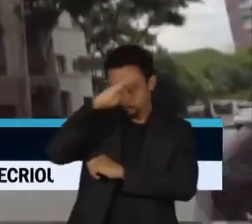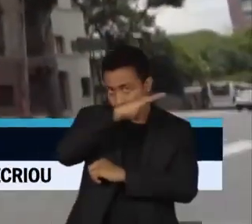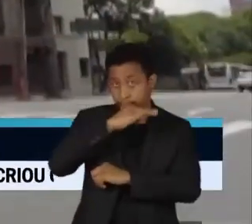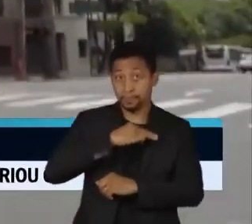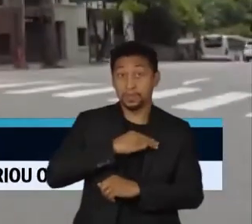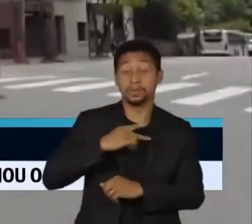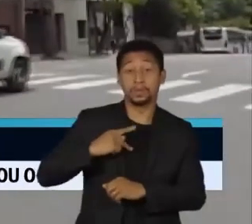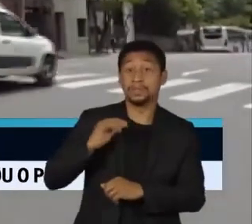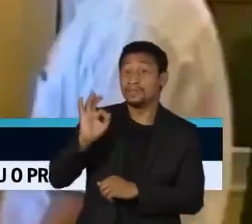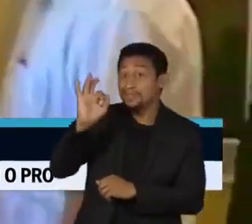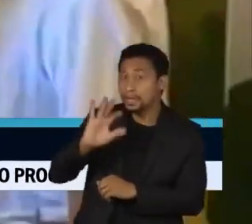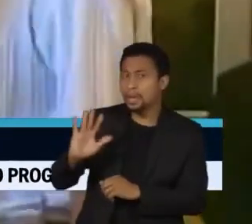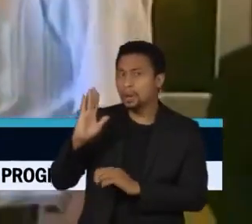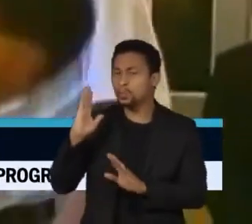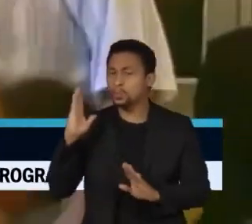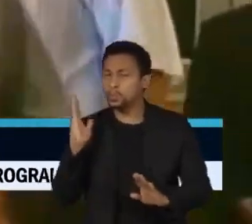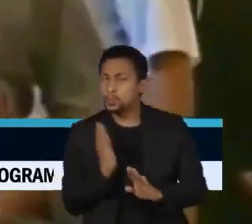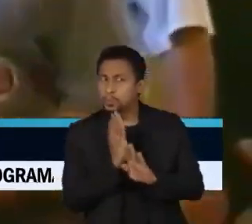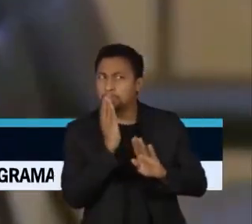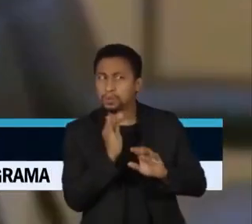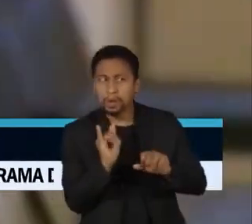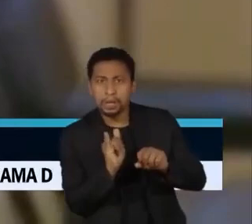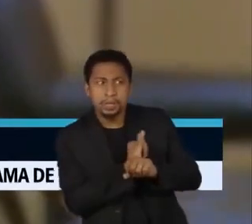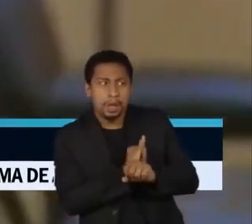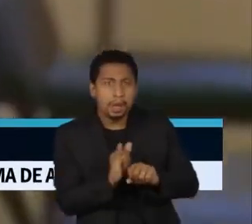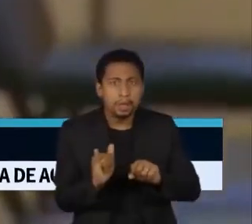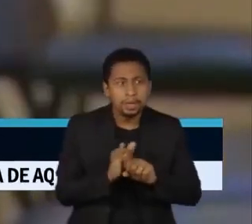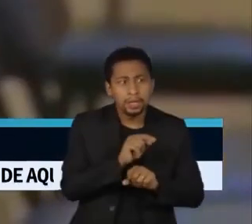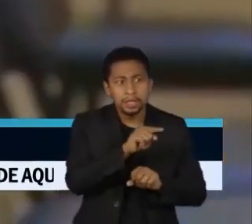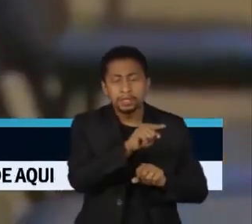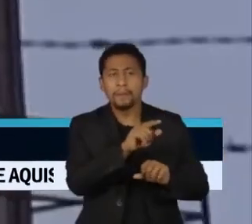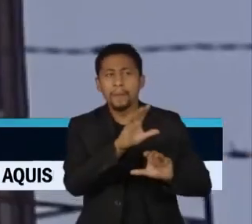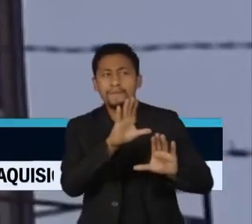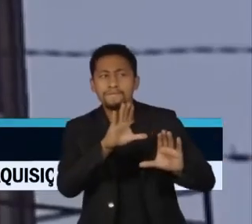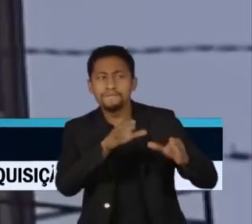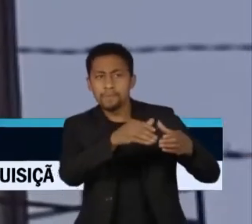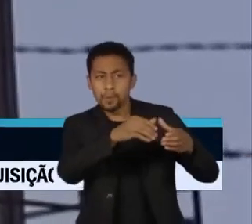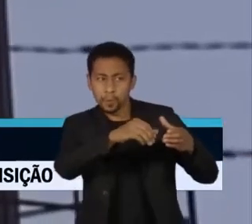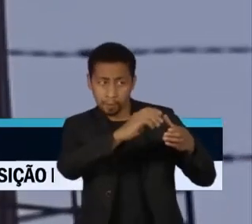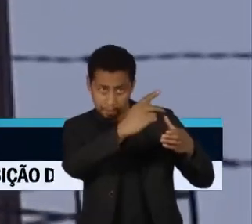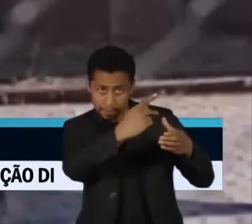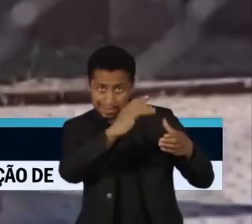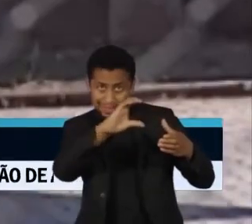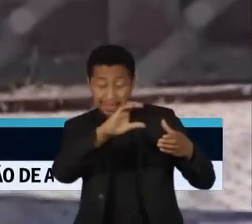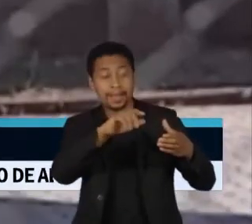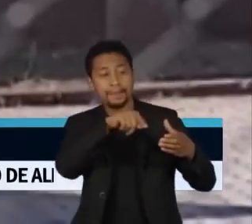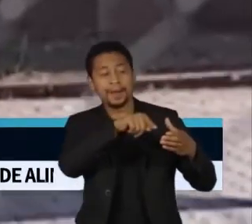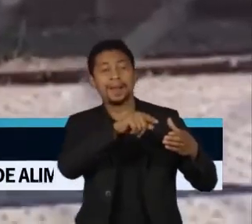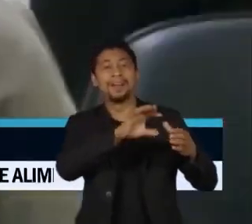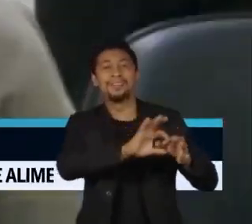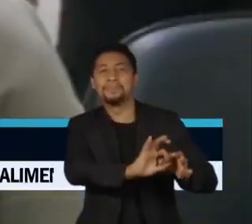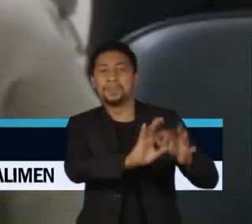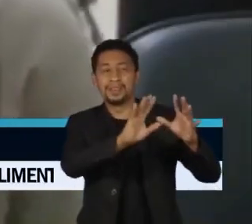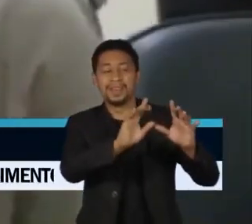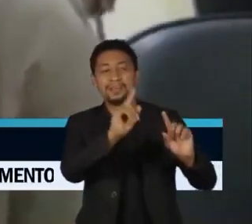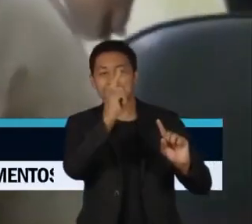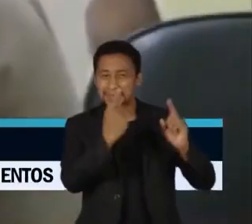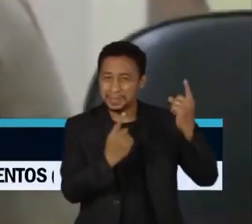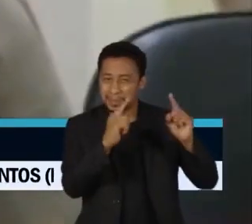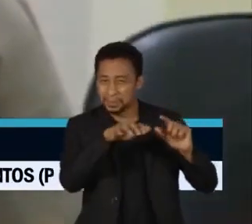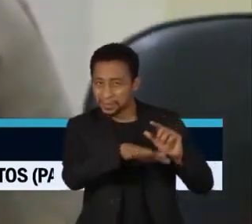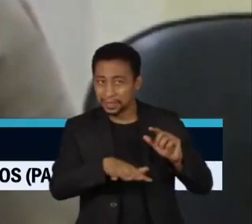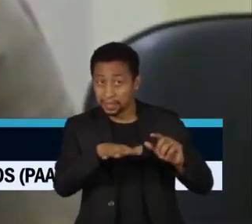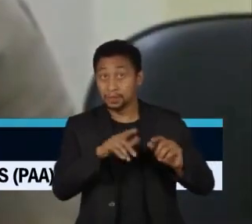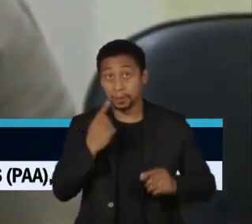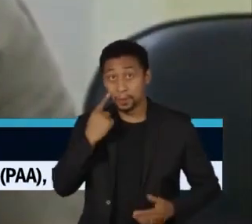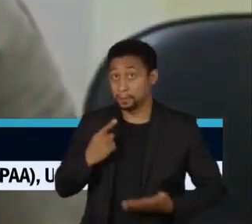Federal descobriu um plano para resgatar líderes do PCC que estavam presos em Presidente Prudente, entre eles